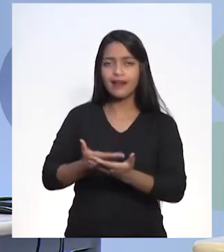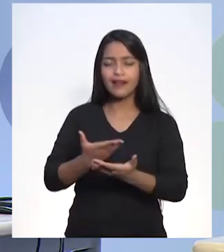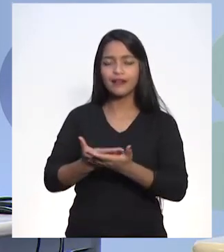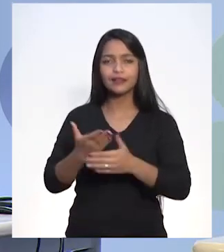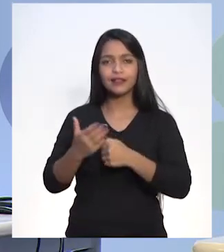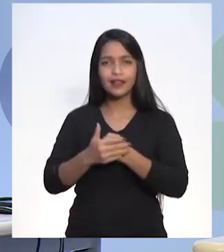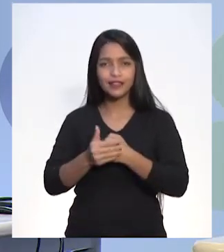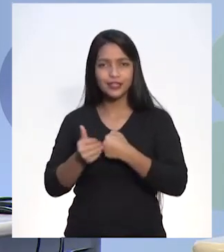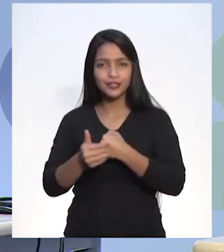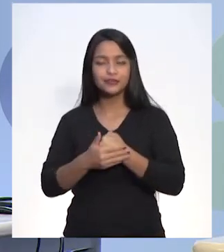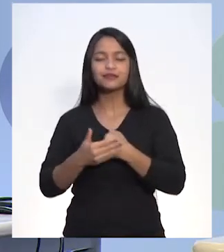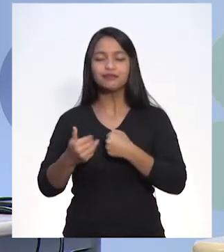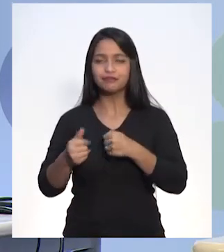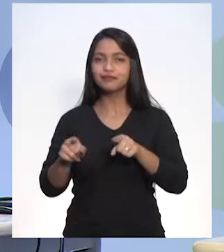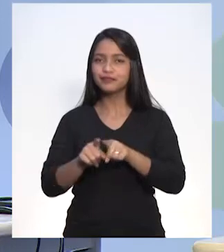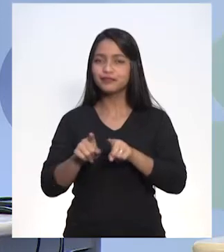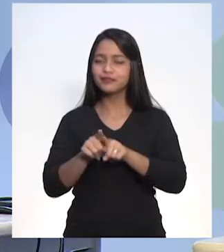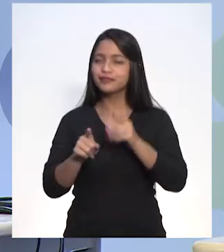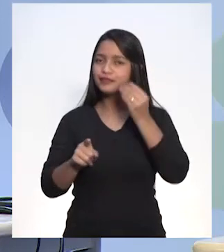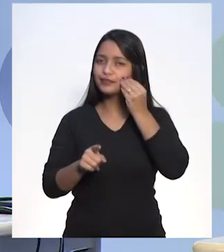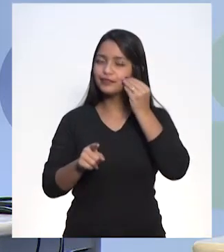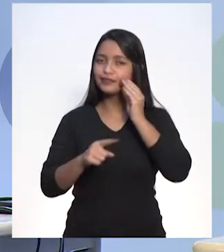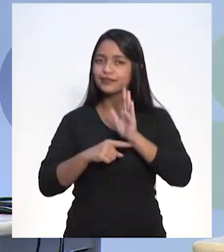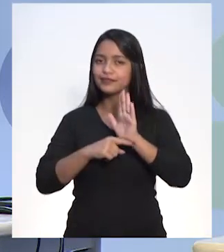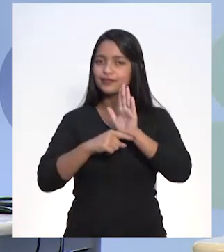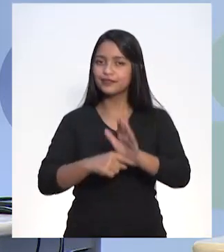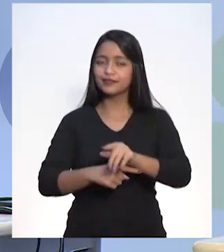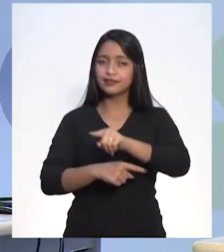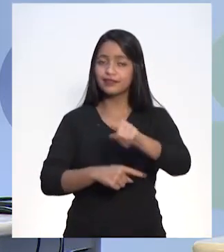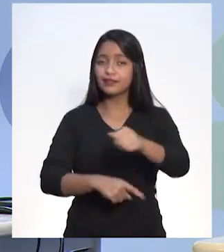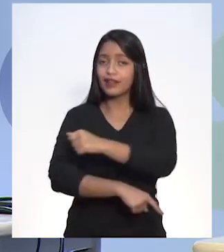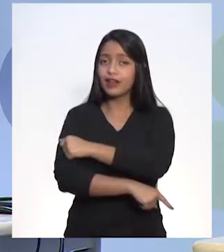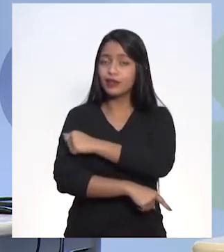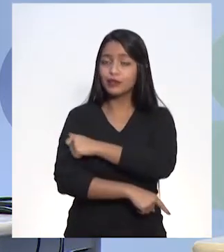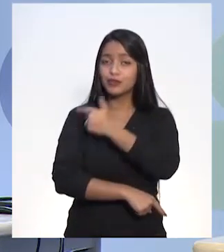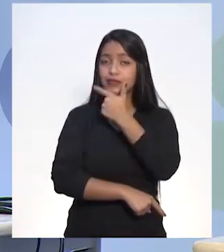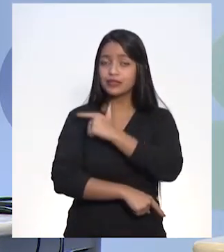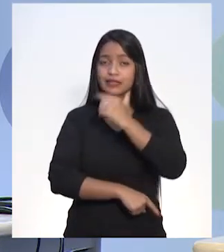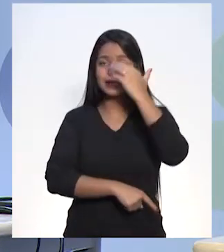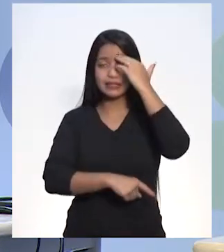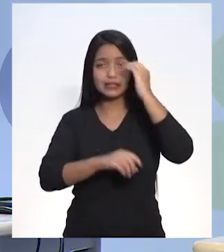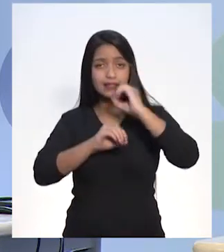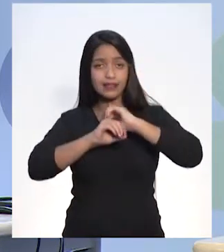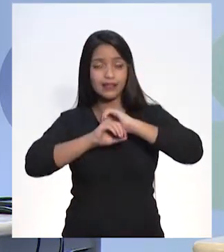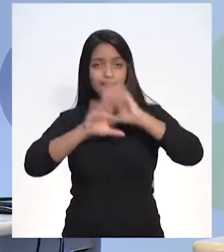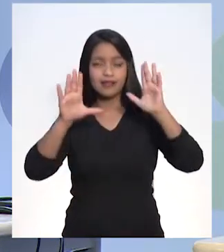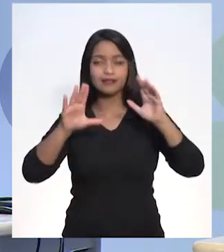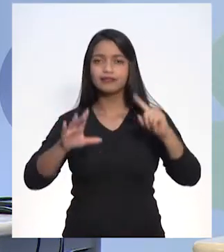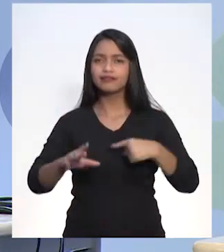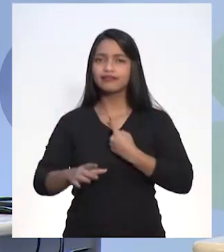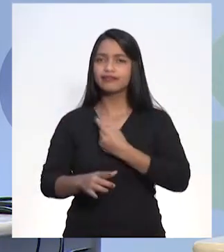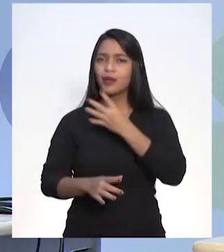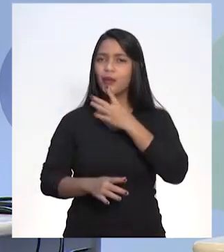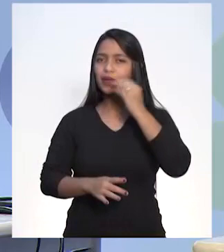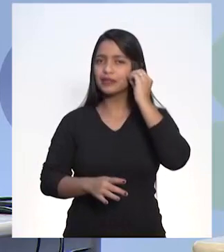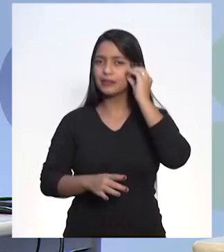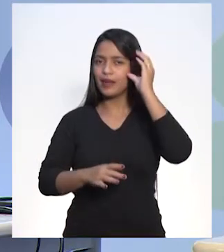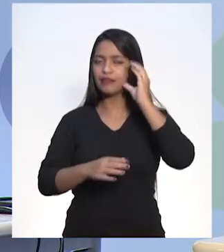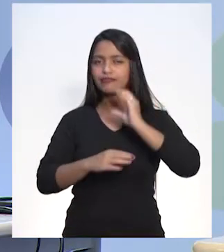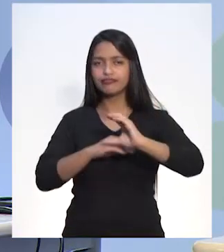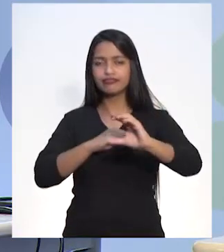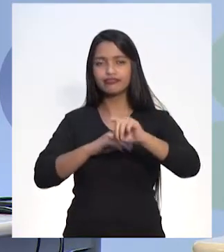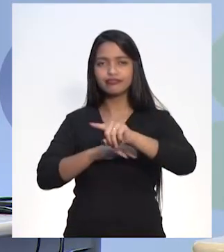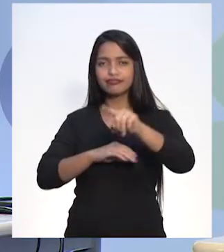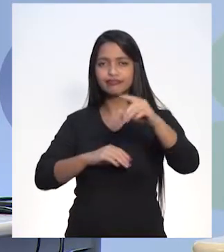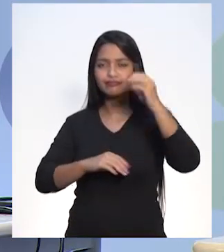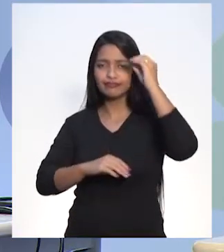queria falar isso, porque eu não queria dar spoiler para o aluno, mas ele vai ter que ler de qualquer jeito. Que de uma forma ou de outra ocorre.